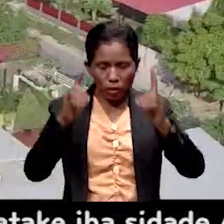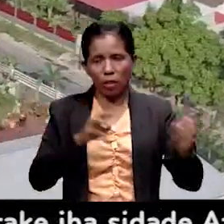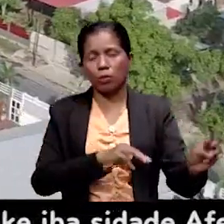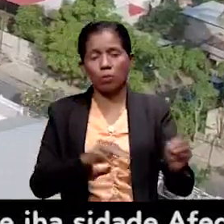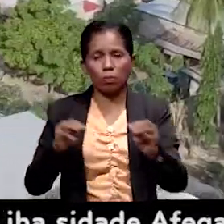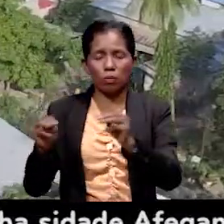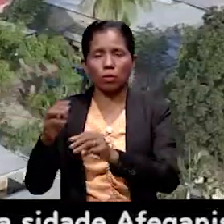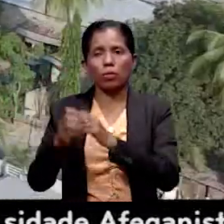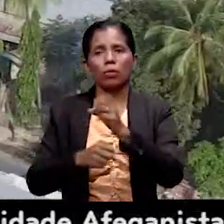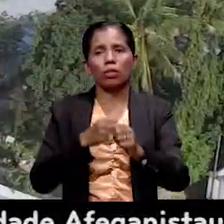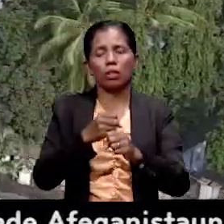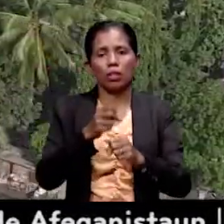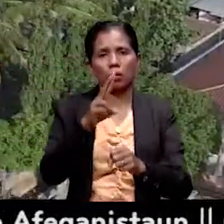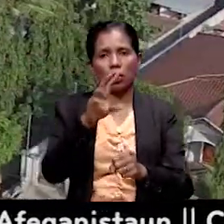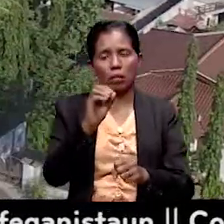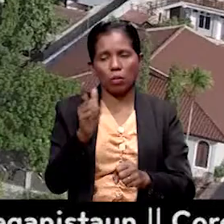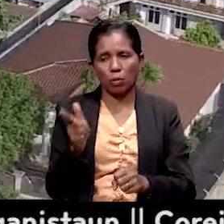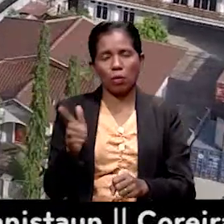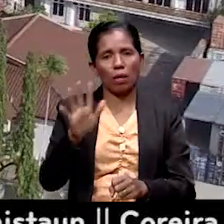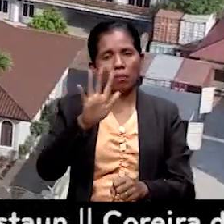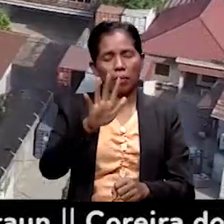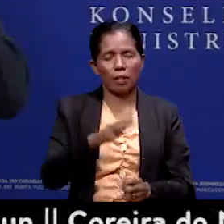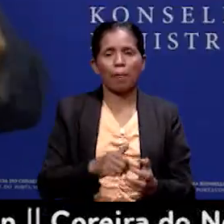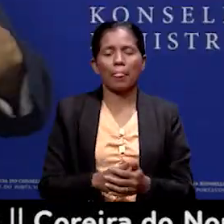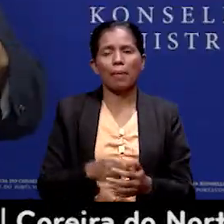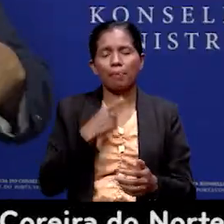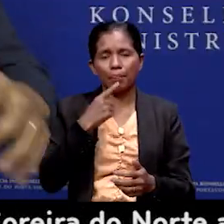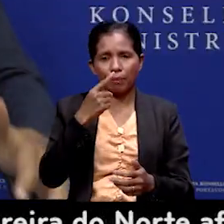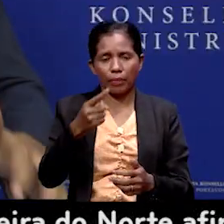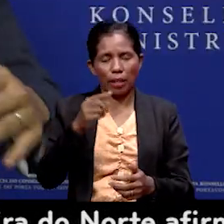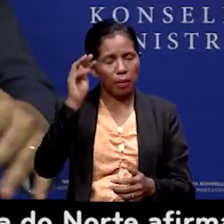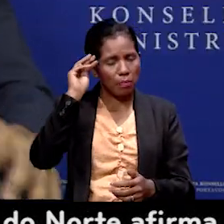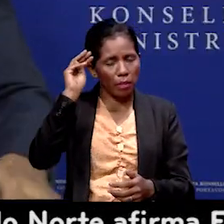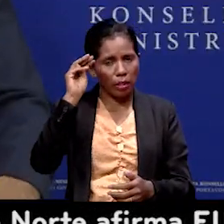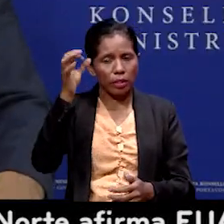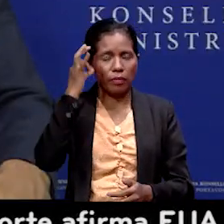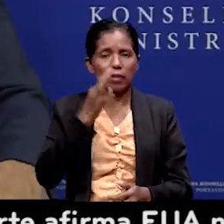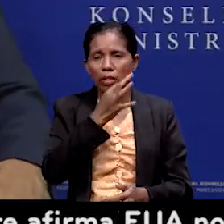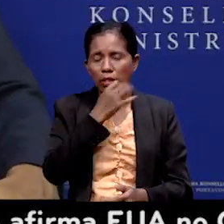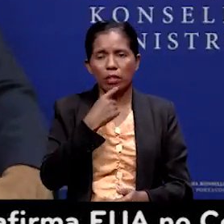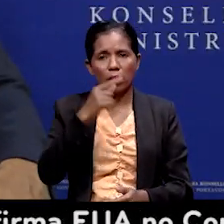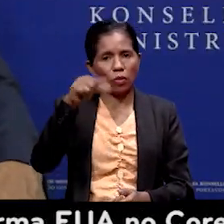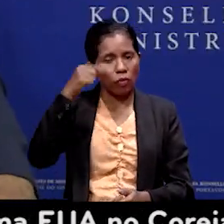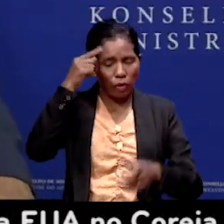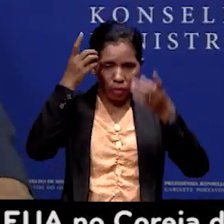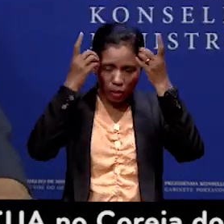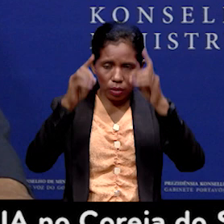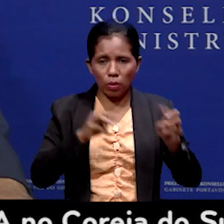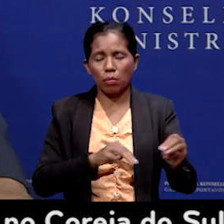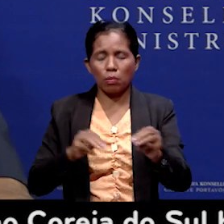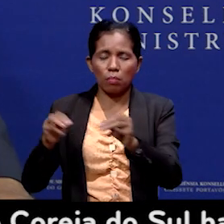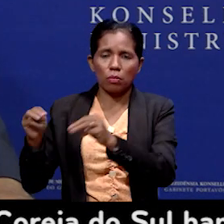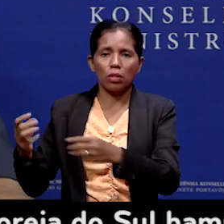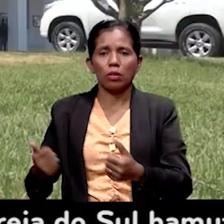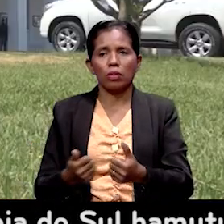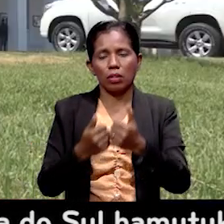jogune batinang ringroronu resin hat. Ministro Presidensia Konsel Ministro Fidelis Manuel Leite Magalhães Hateten Governu desidi adia jogune tama